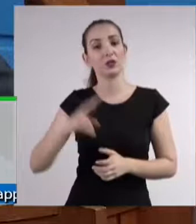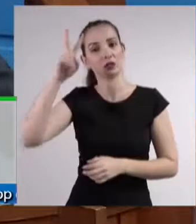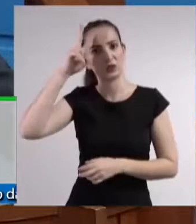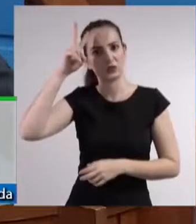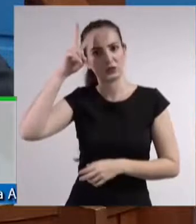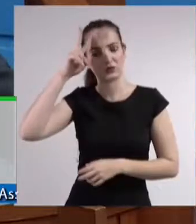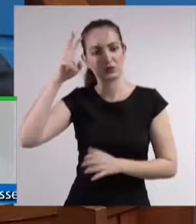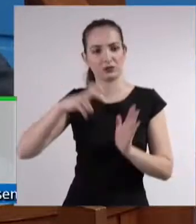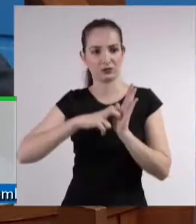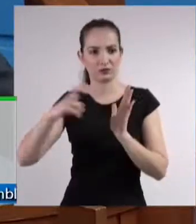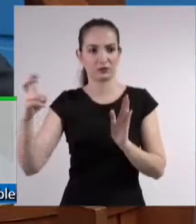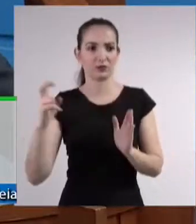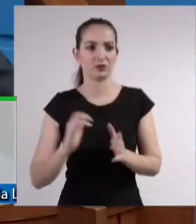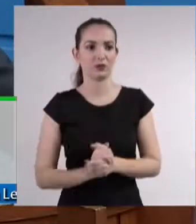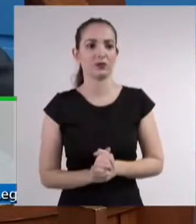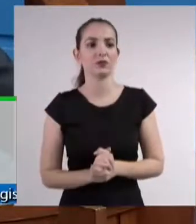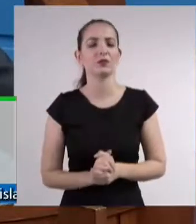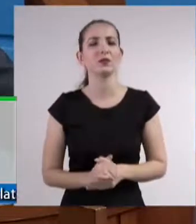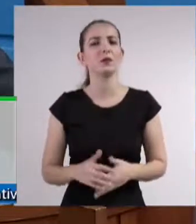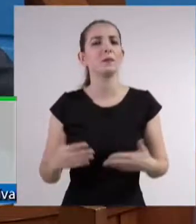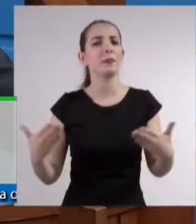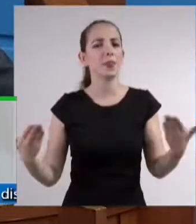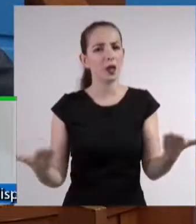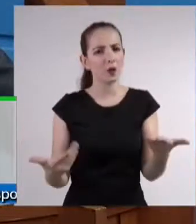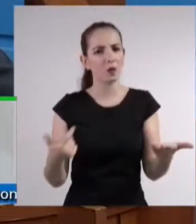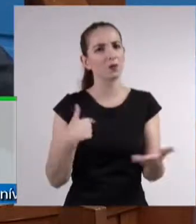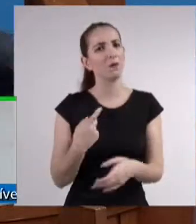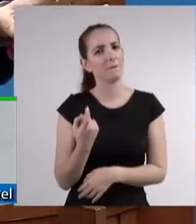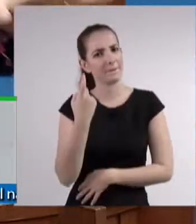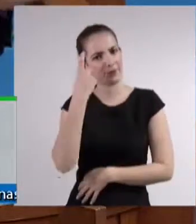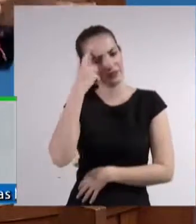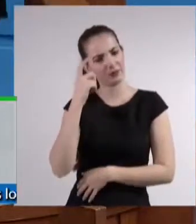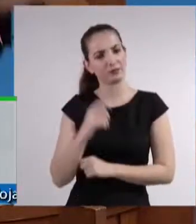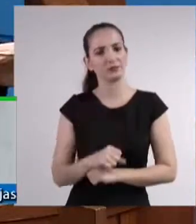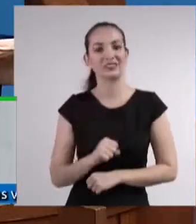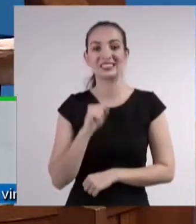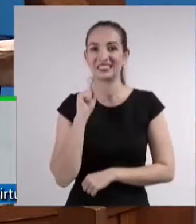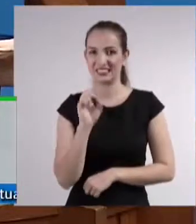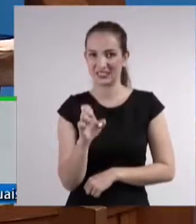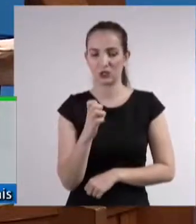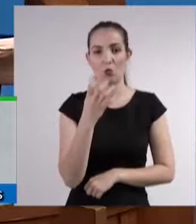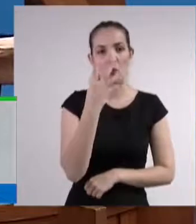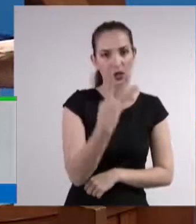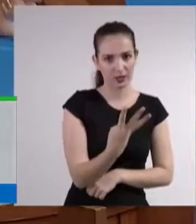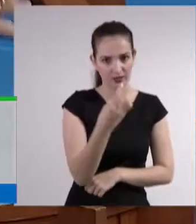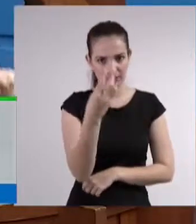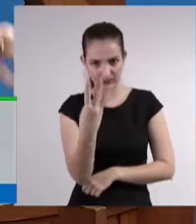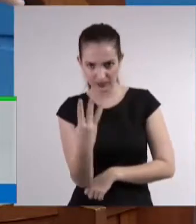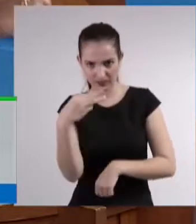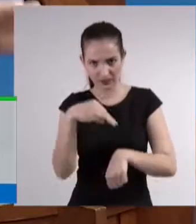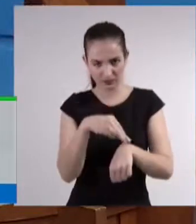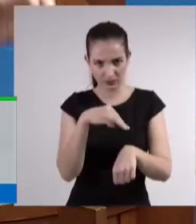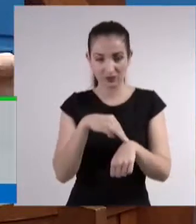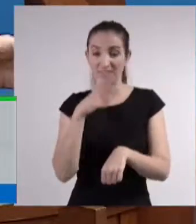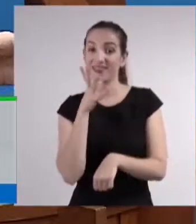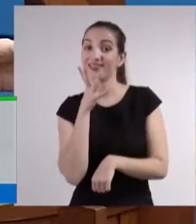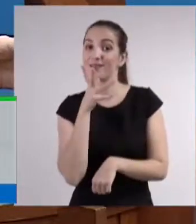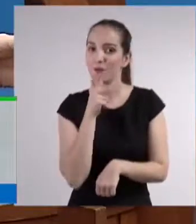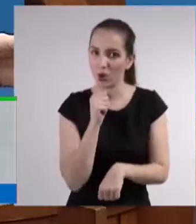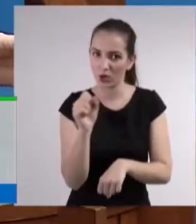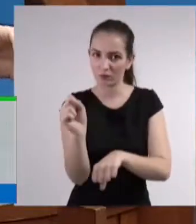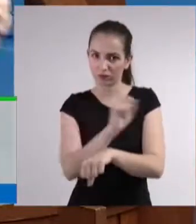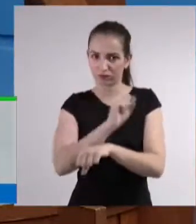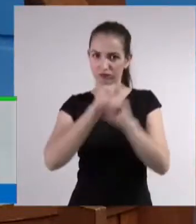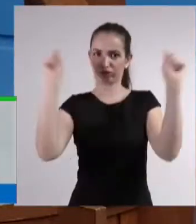Segunda-feira de manhã. E eu fico pensando, se 43 minutos se demora para uma